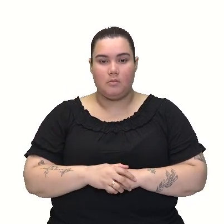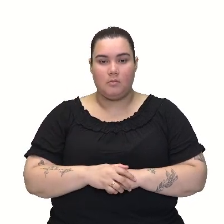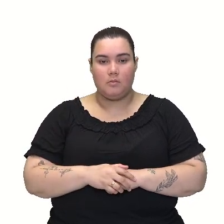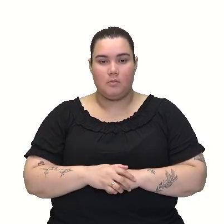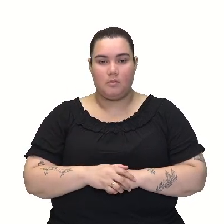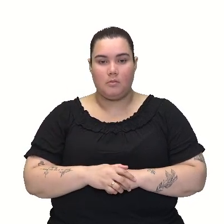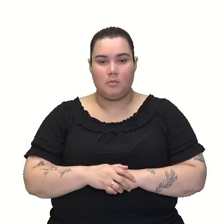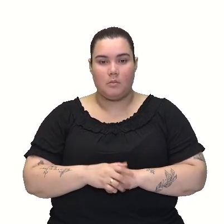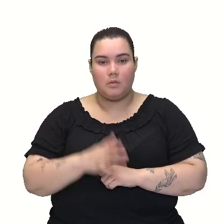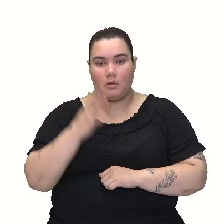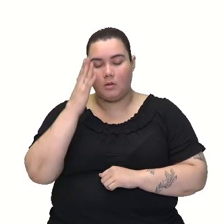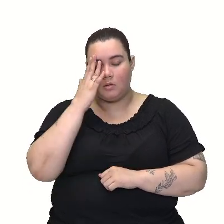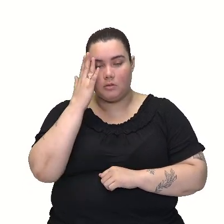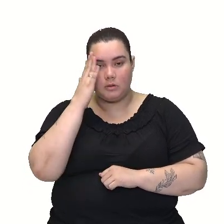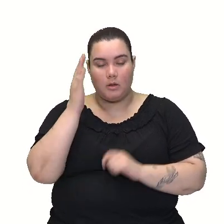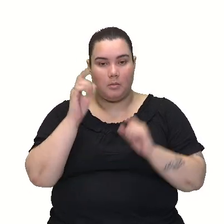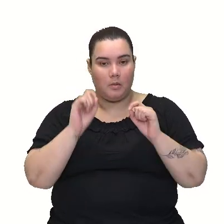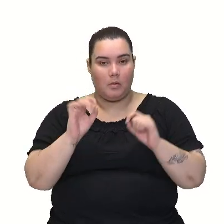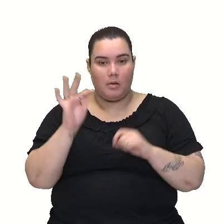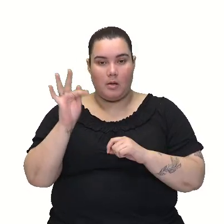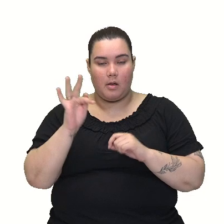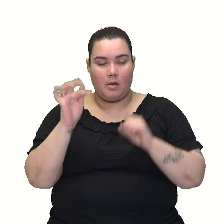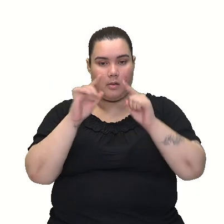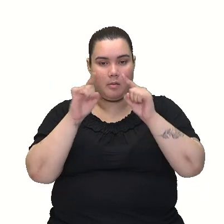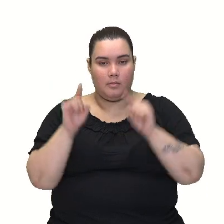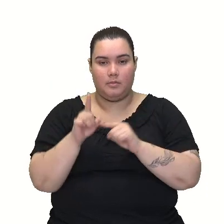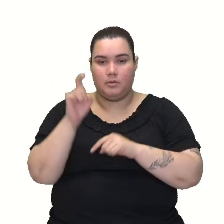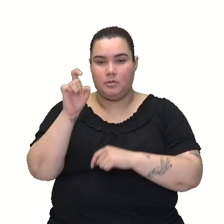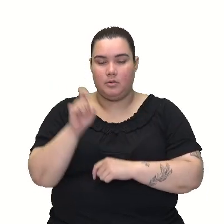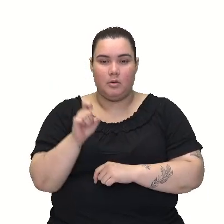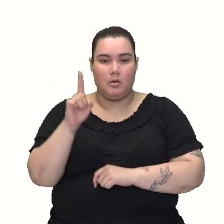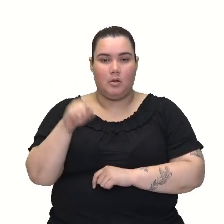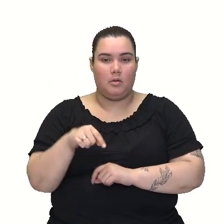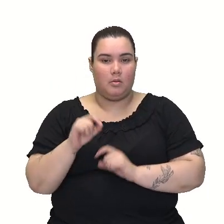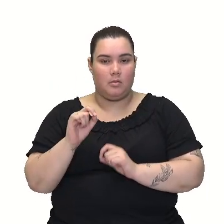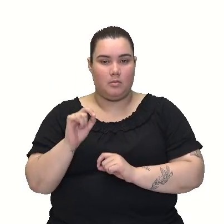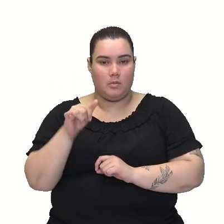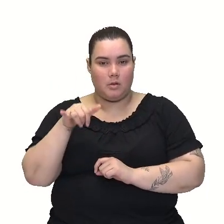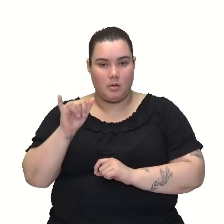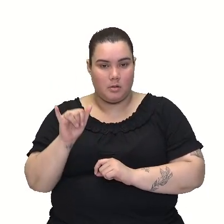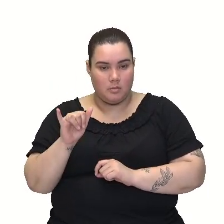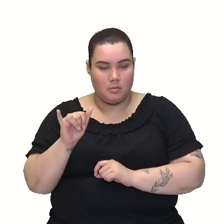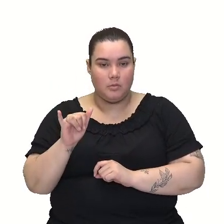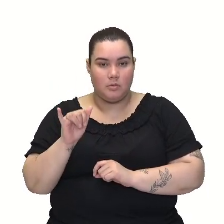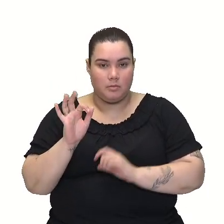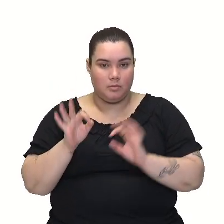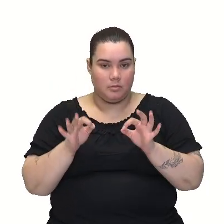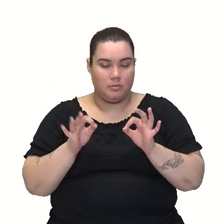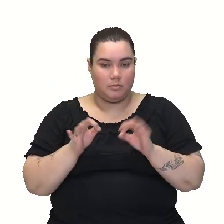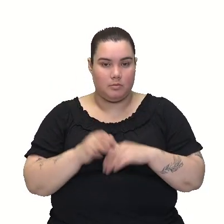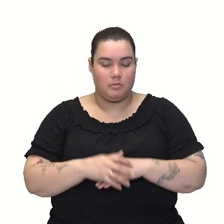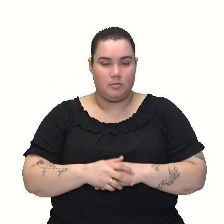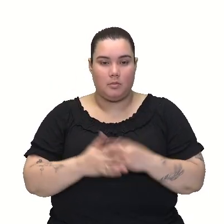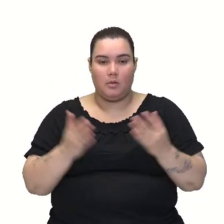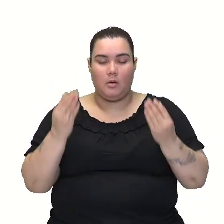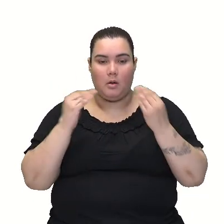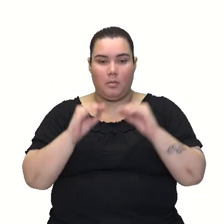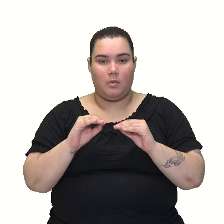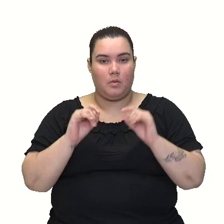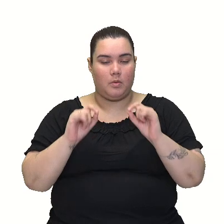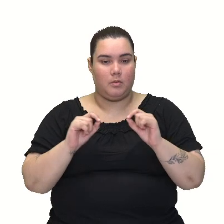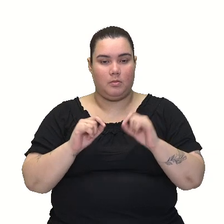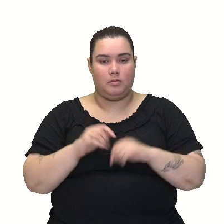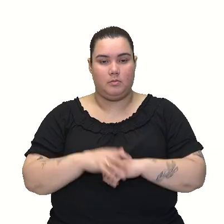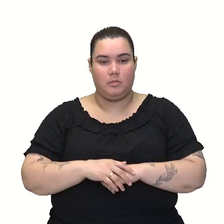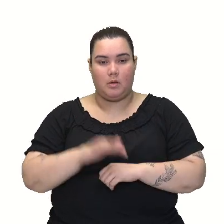e nós sabemos que f de x é a mesma coisa que y, né? Então o que nós vamos fazer? No lugar